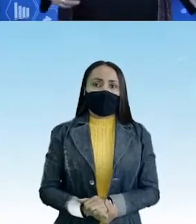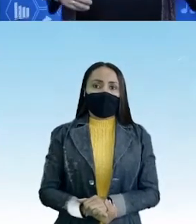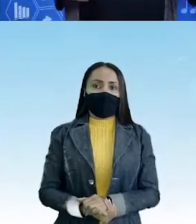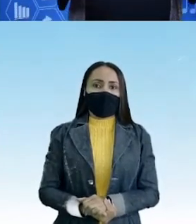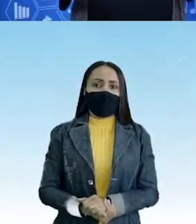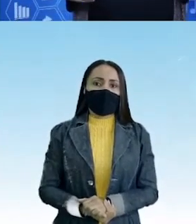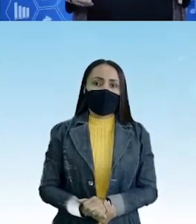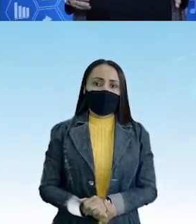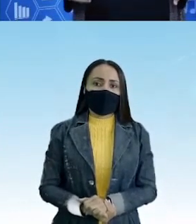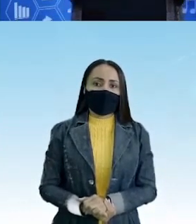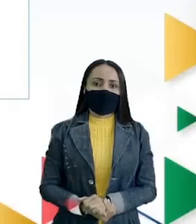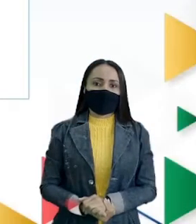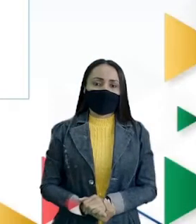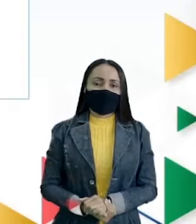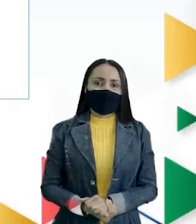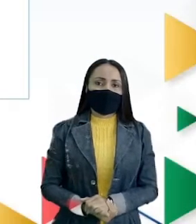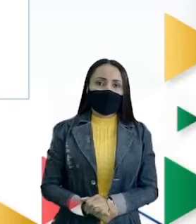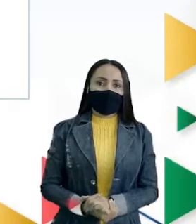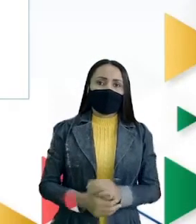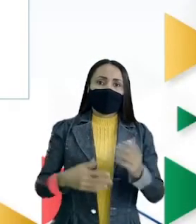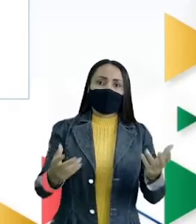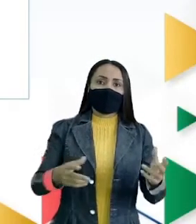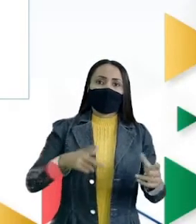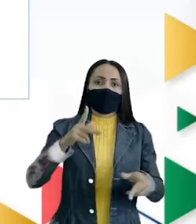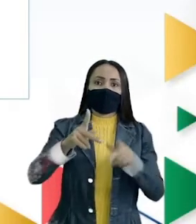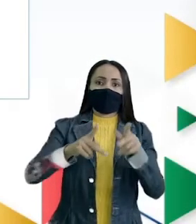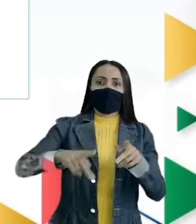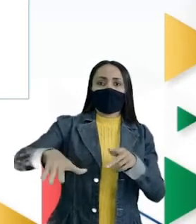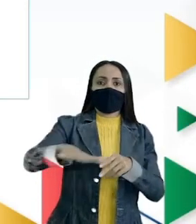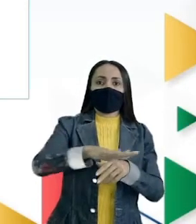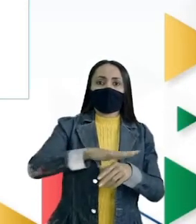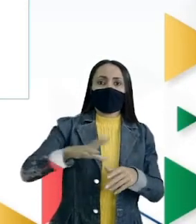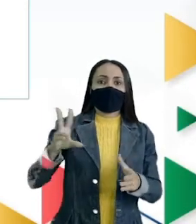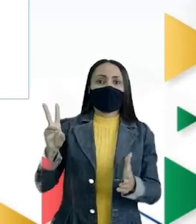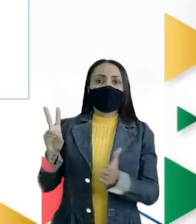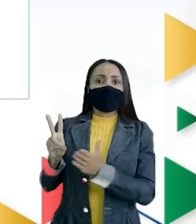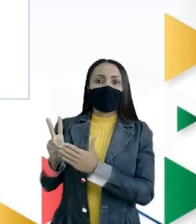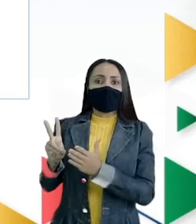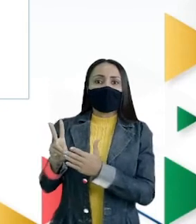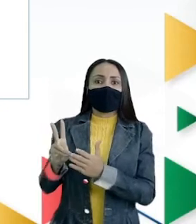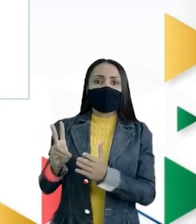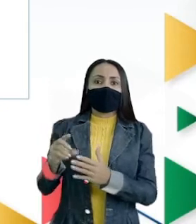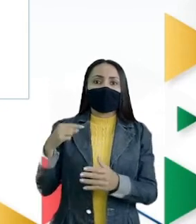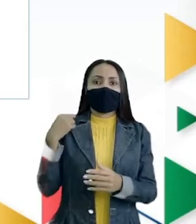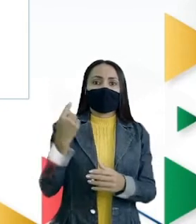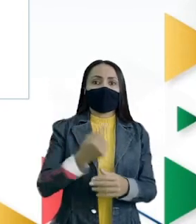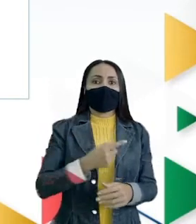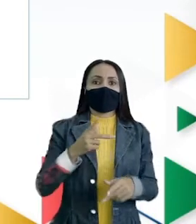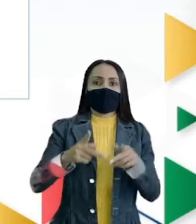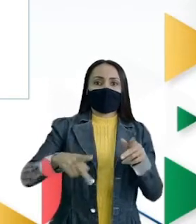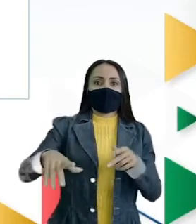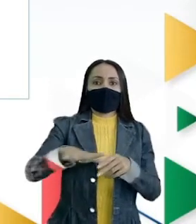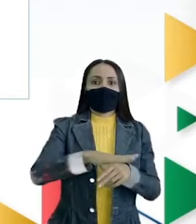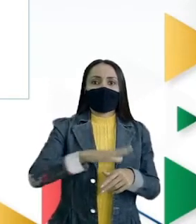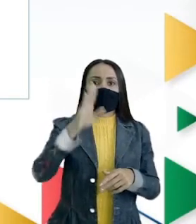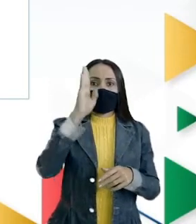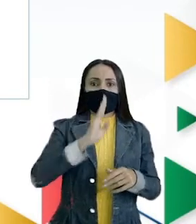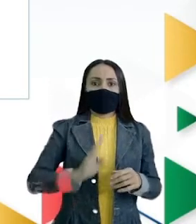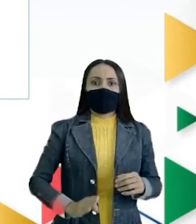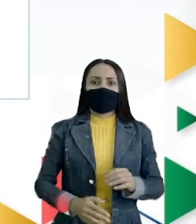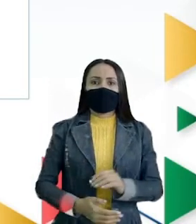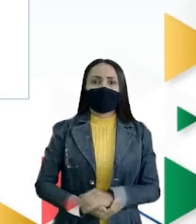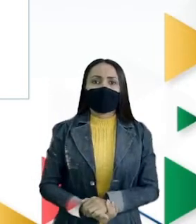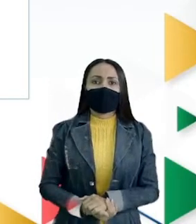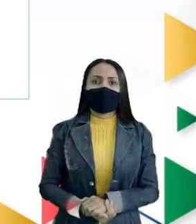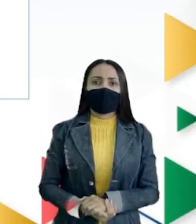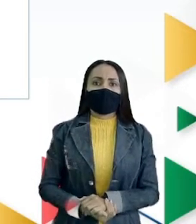Qual foi a contribuição do povo indígena para compor a nossa população brasileira? Foram inúmeras